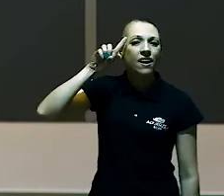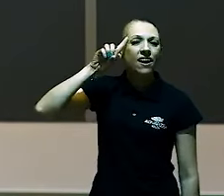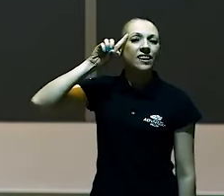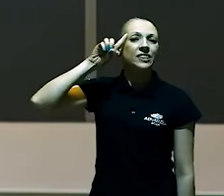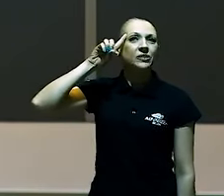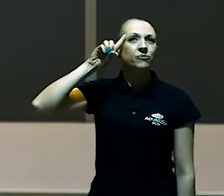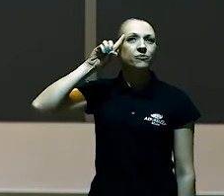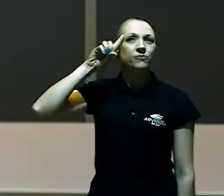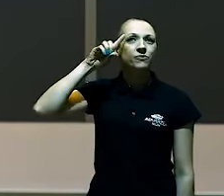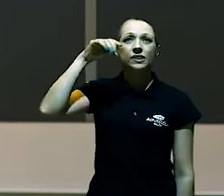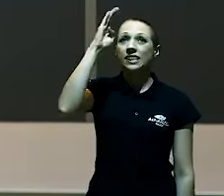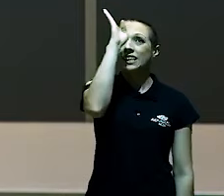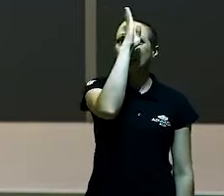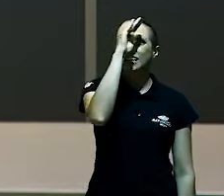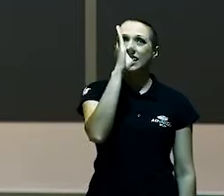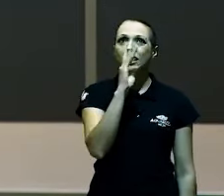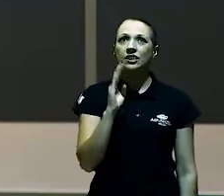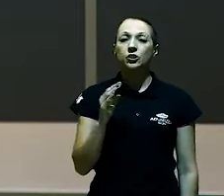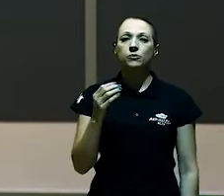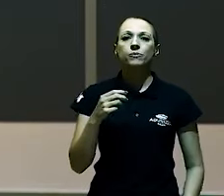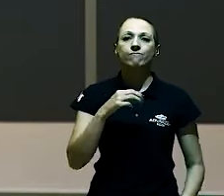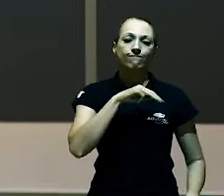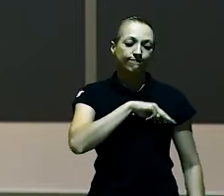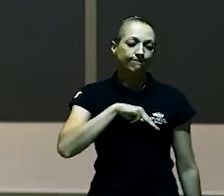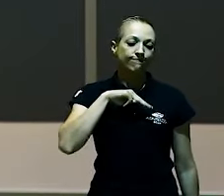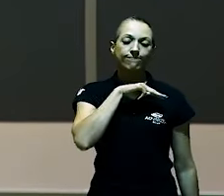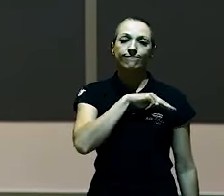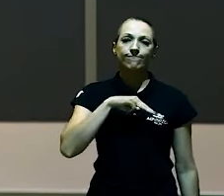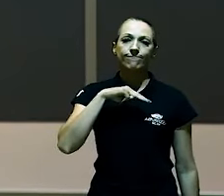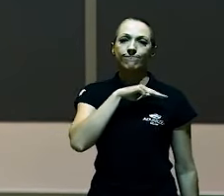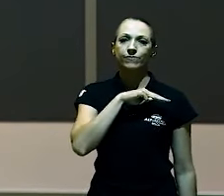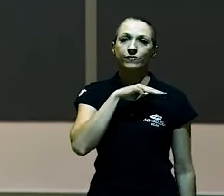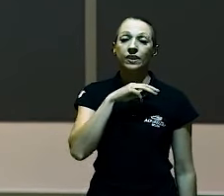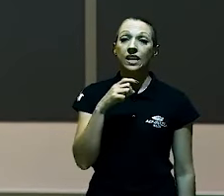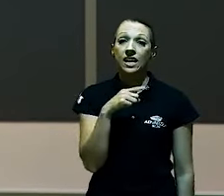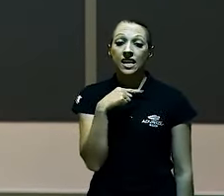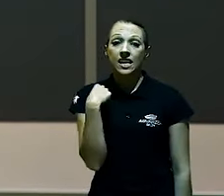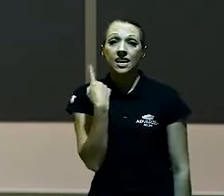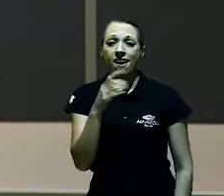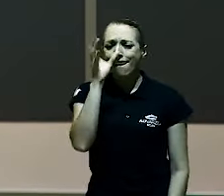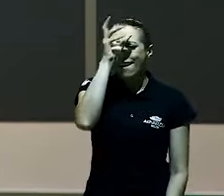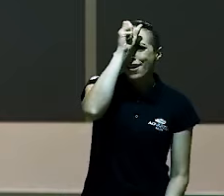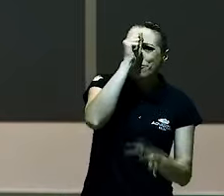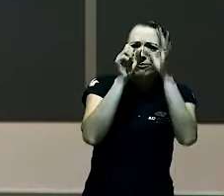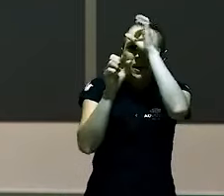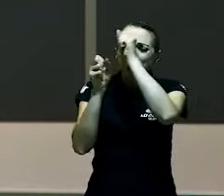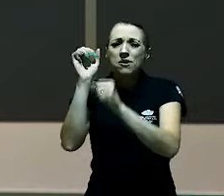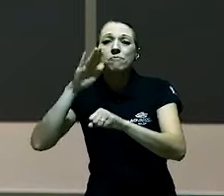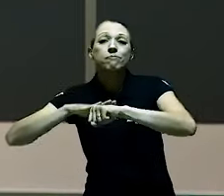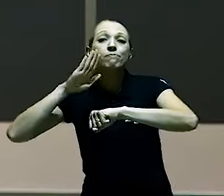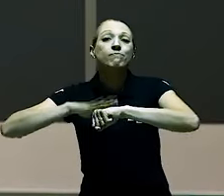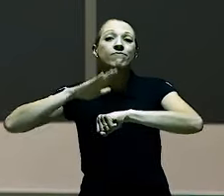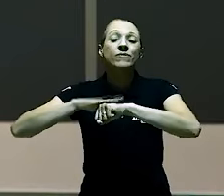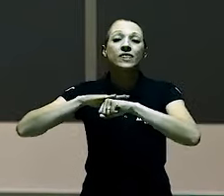o domingo à noite, nós estaremos mergulhados em missões para a glória de Deus. Então, há uma mensagem no meu